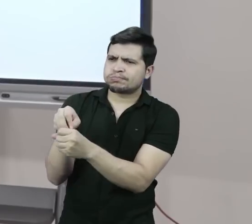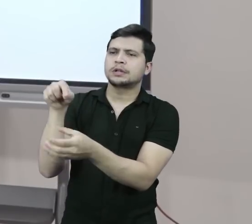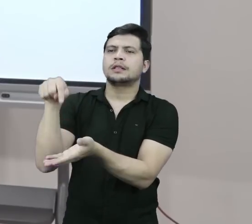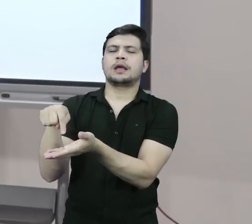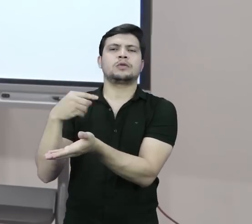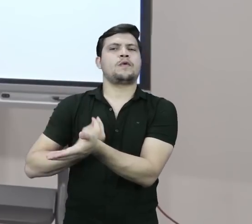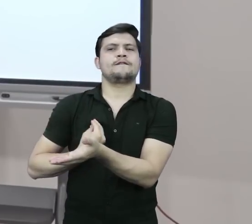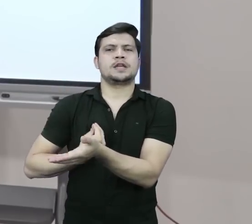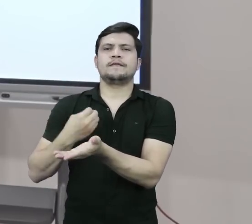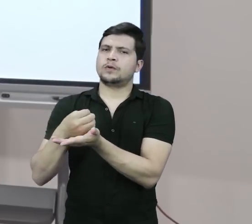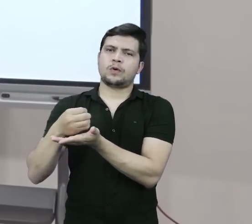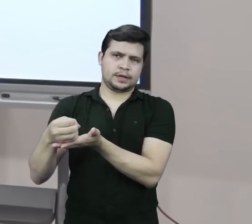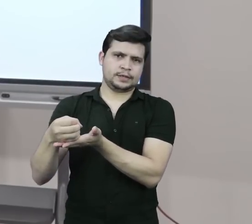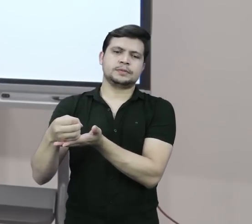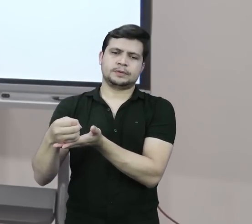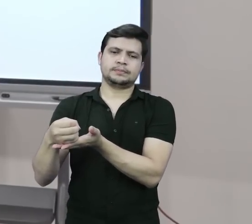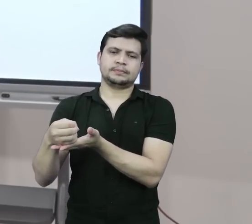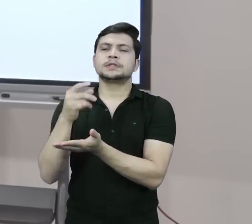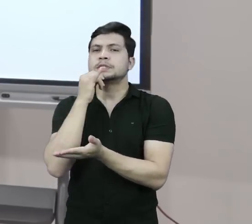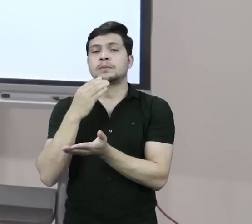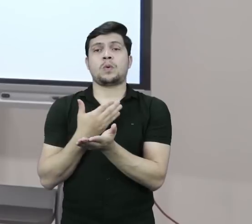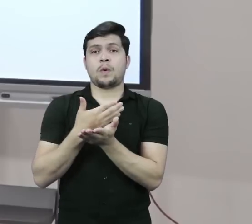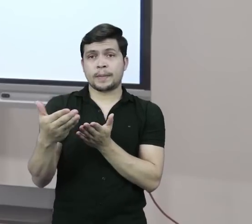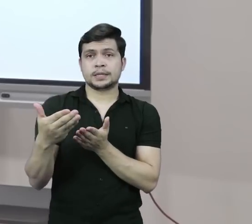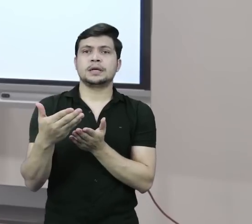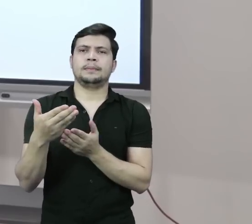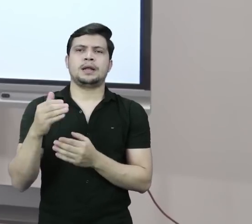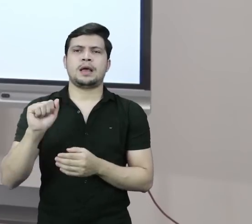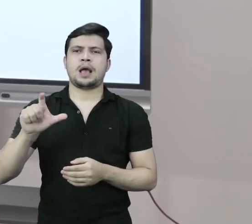esse processo, por exemplo, começa pelas algas. Se eu tenho